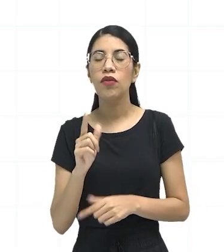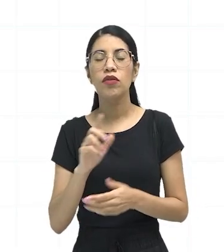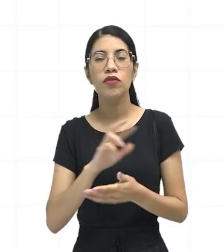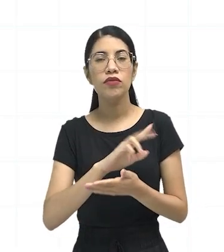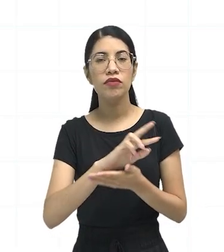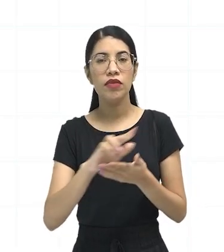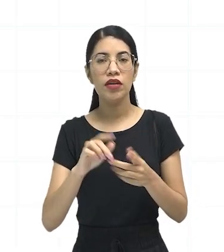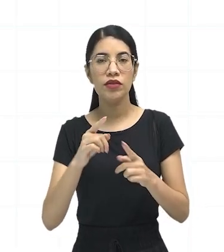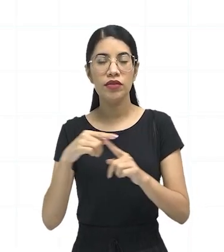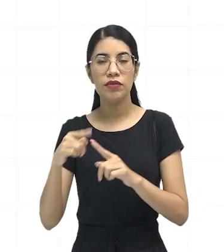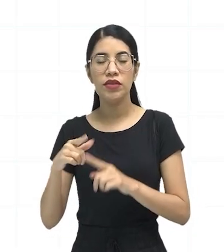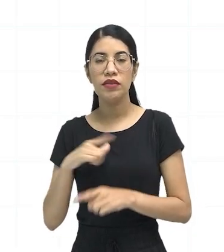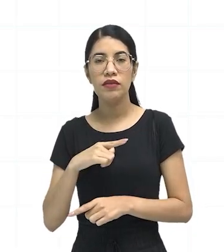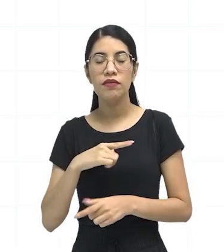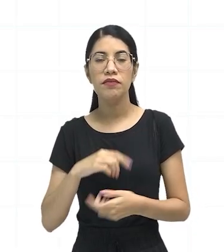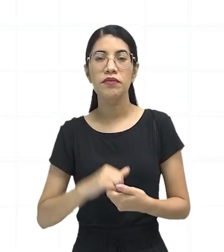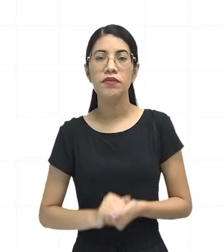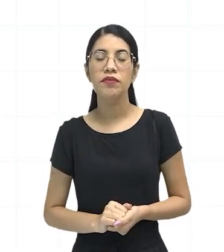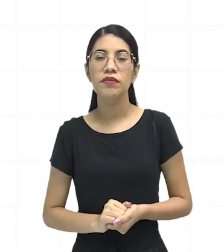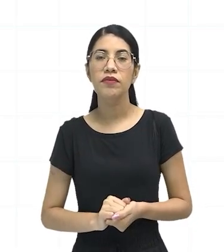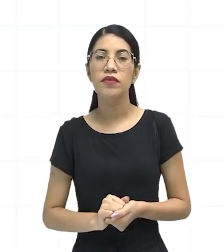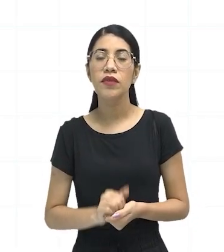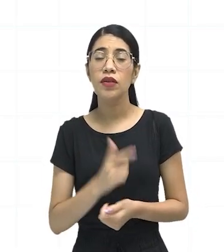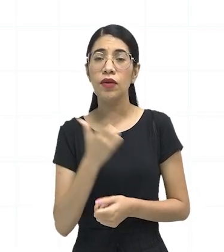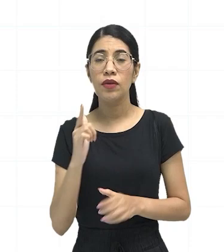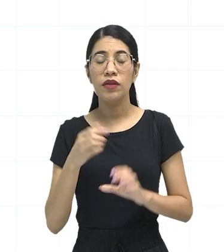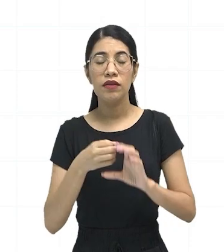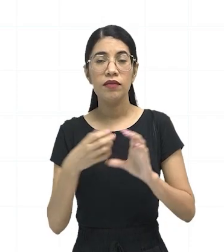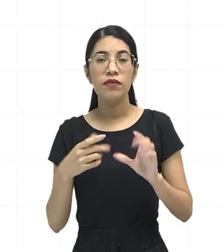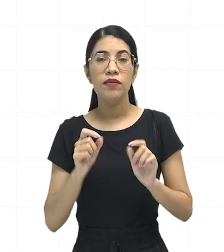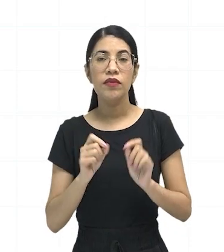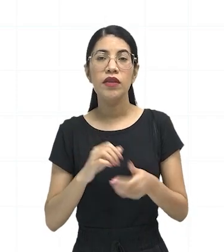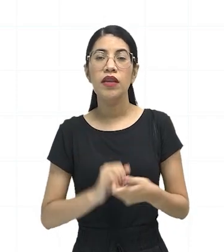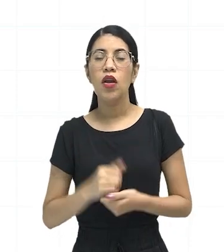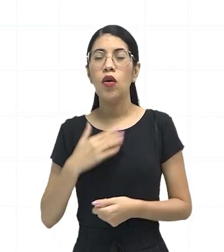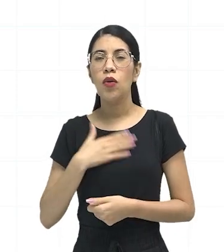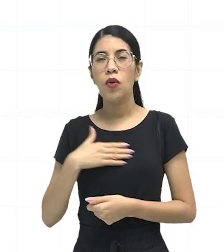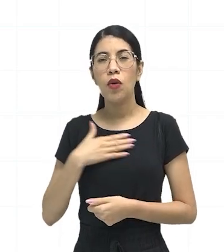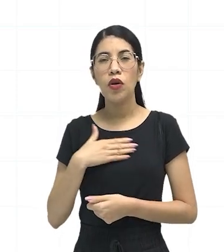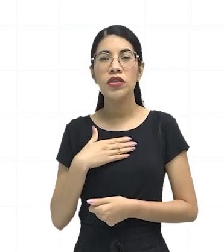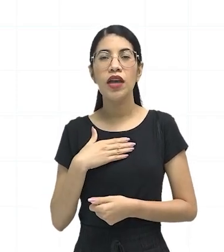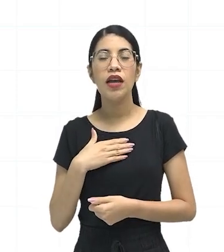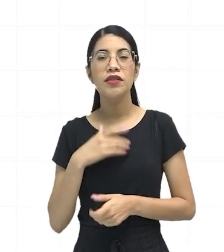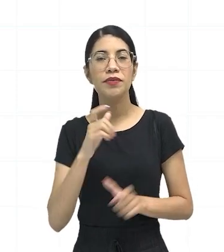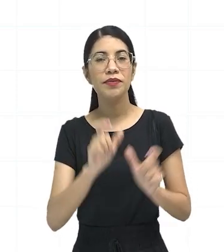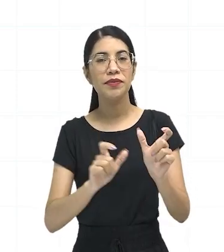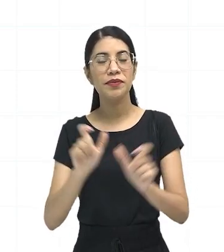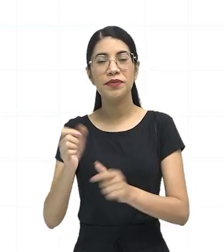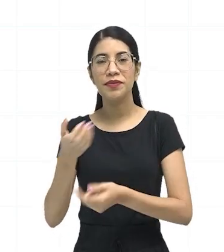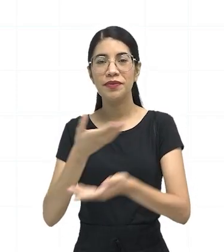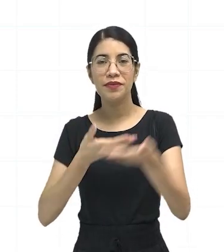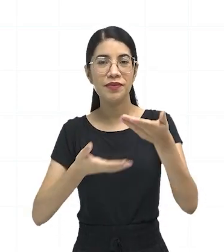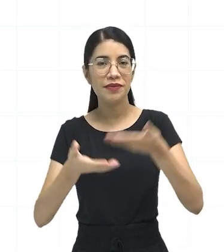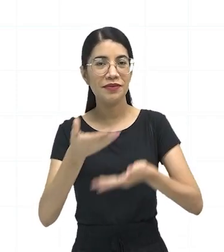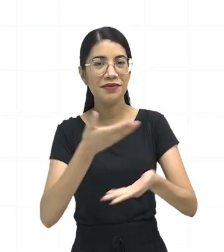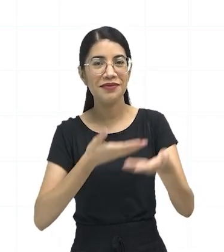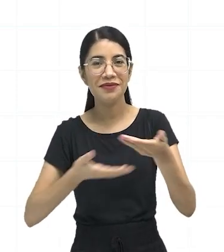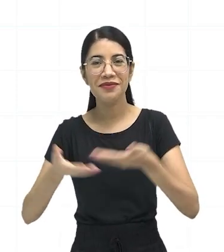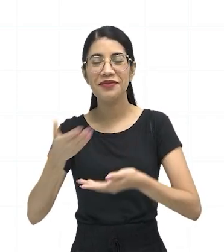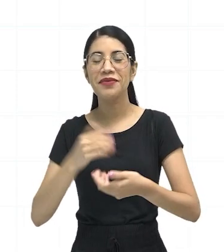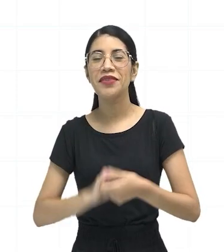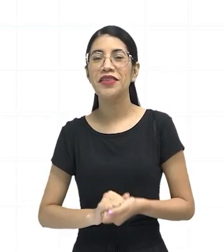outros. Outra característica é a satisfação pela convivência com as pessoas. Quando